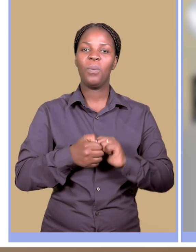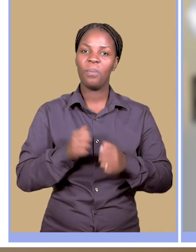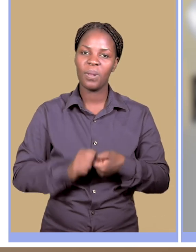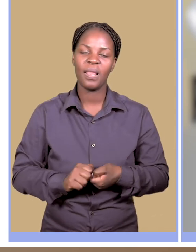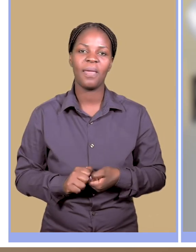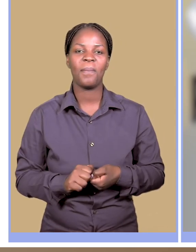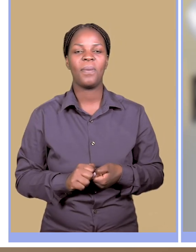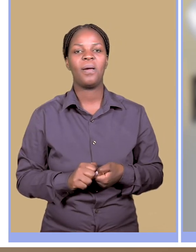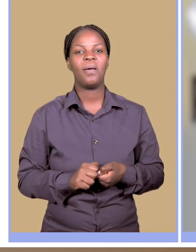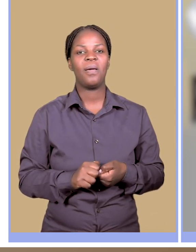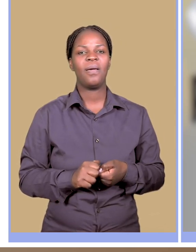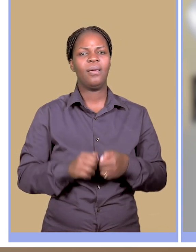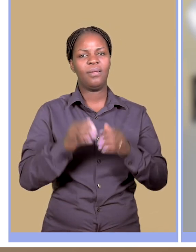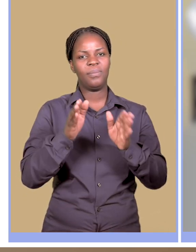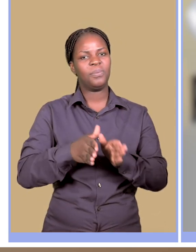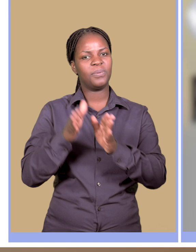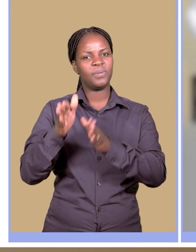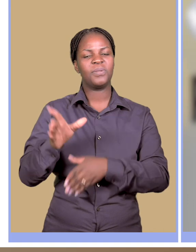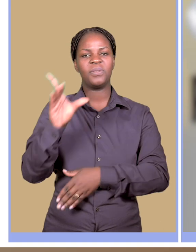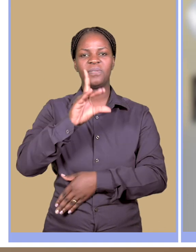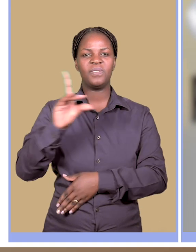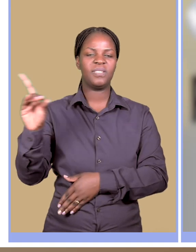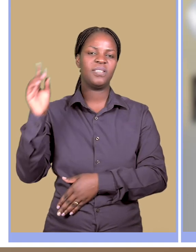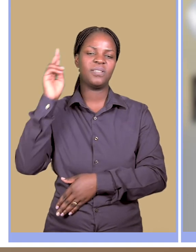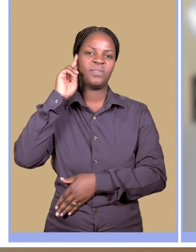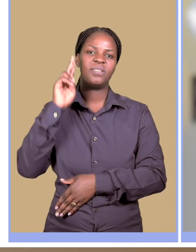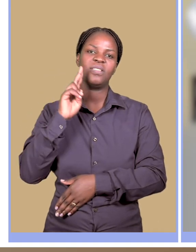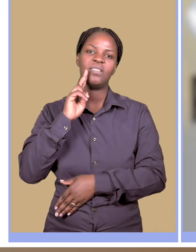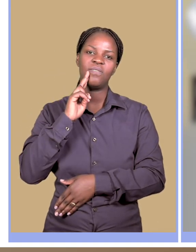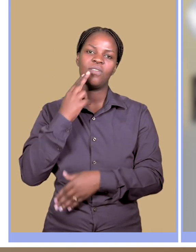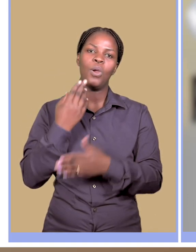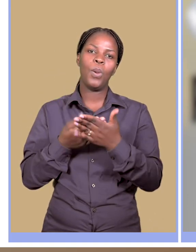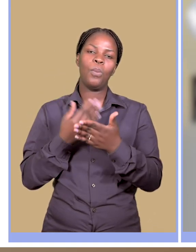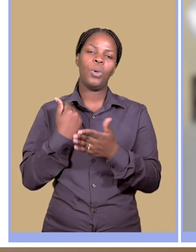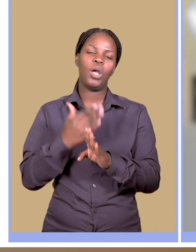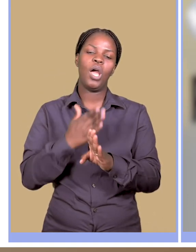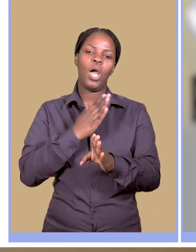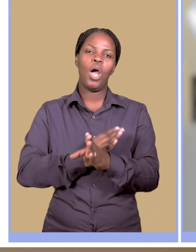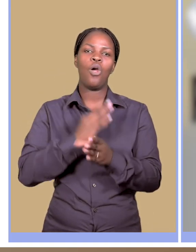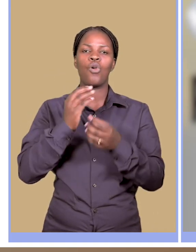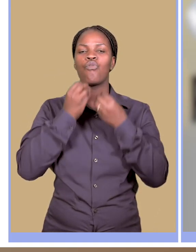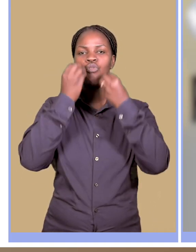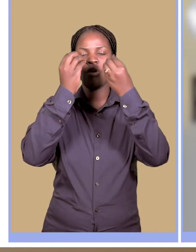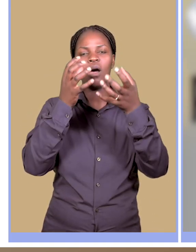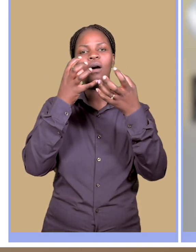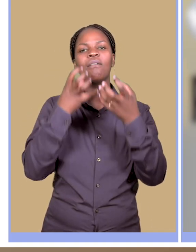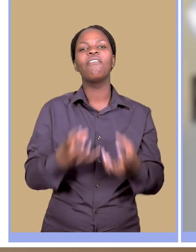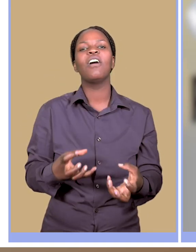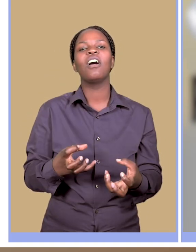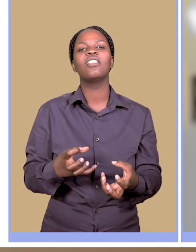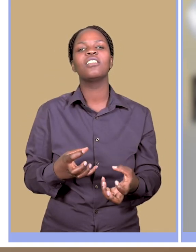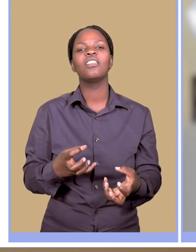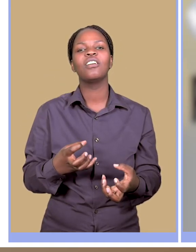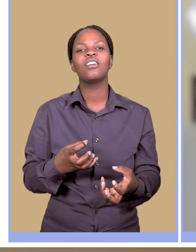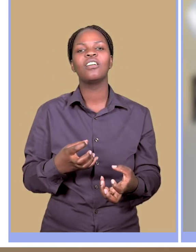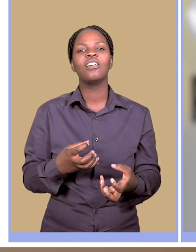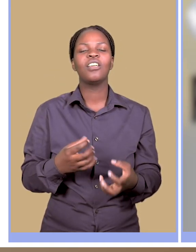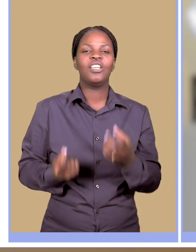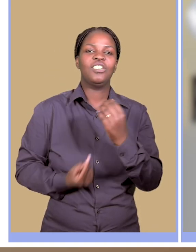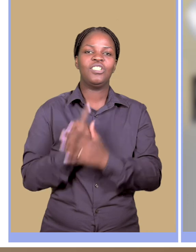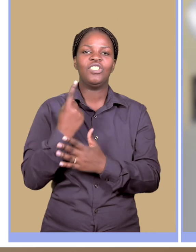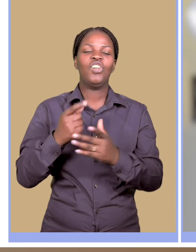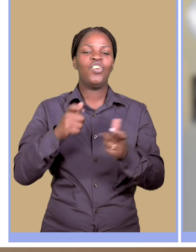é? Muitas mortes para pessoas com deficiência auditiva, porque não receberam o aviso prévio de que